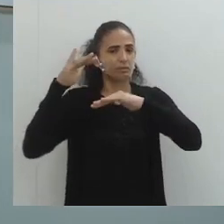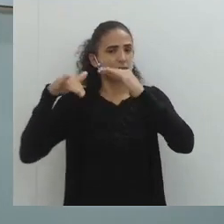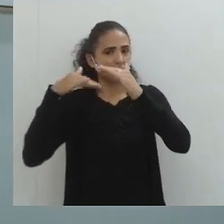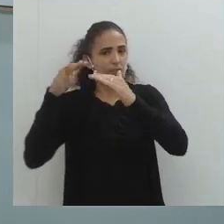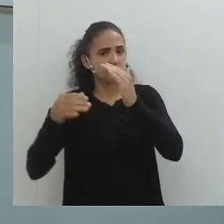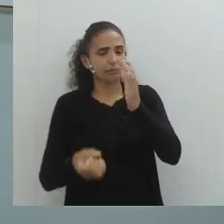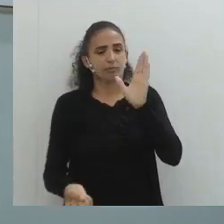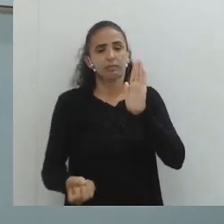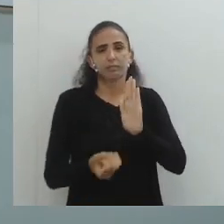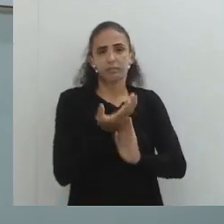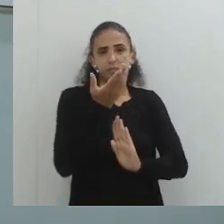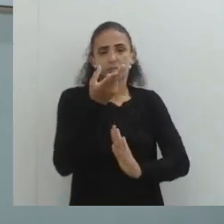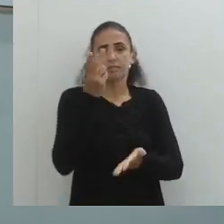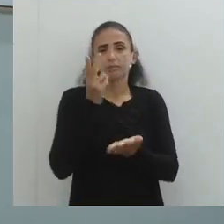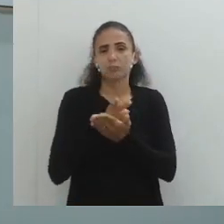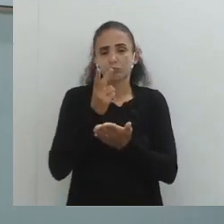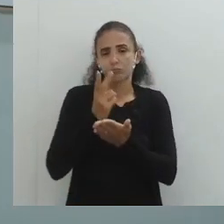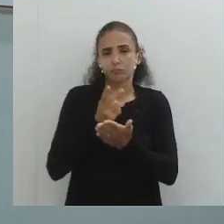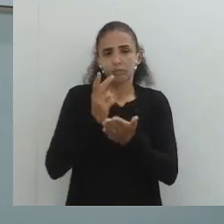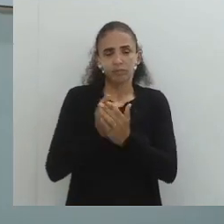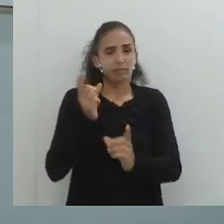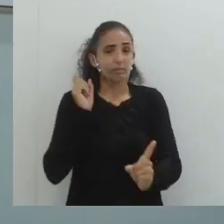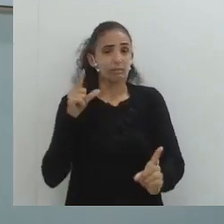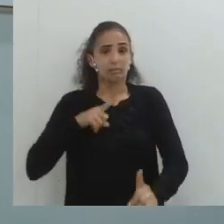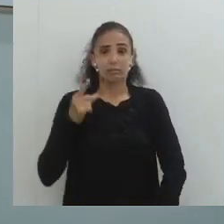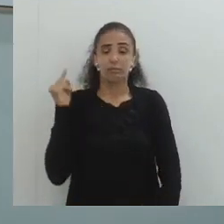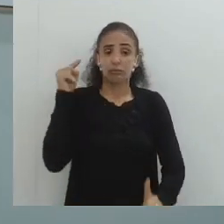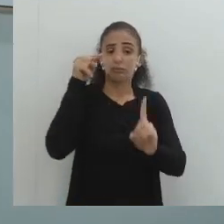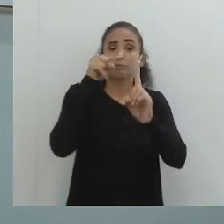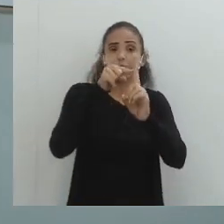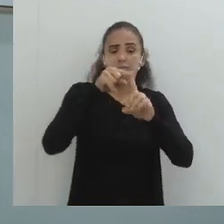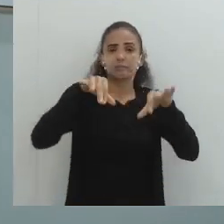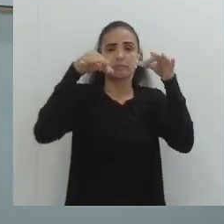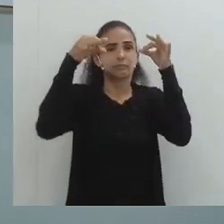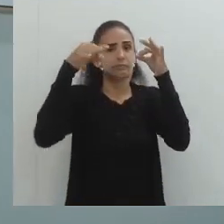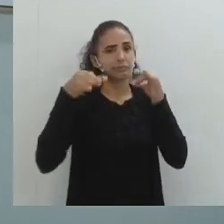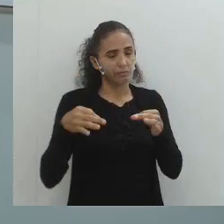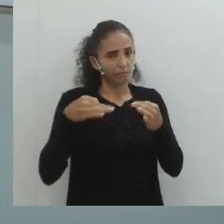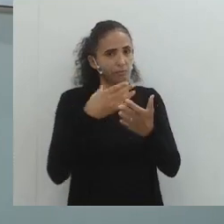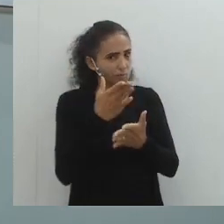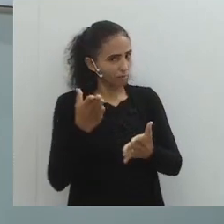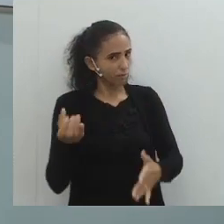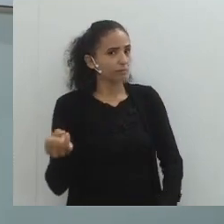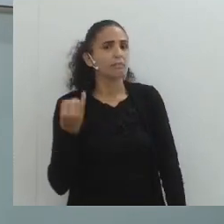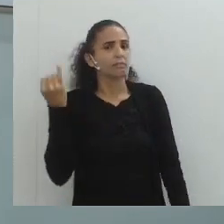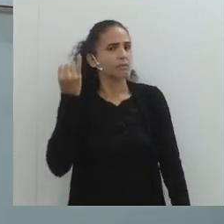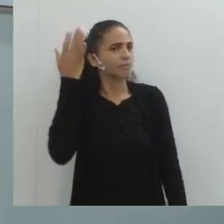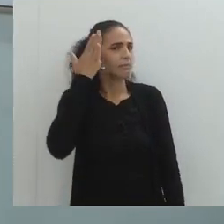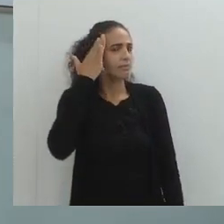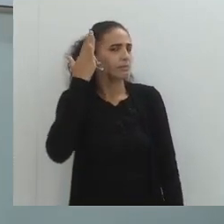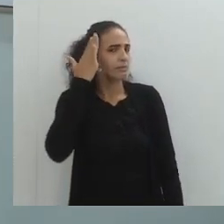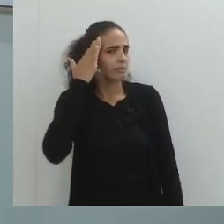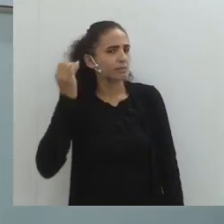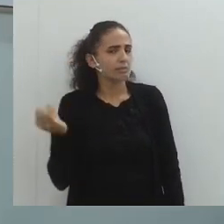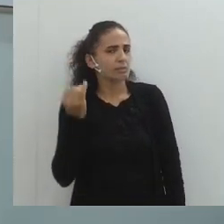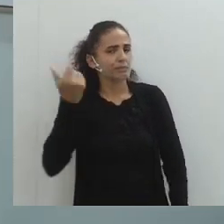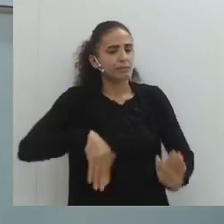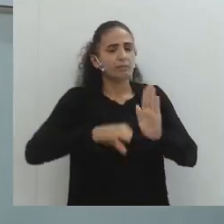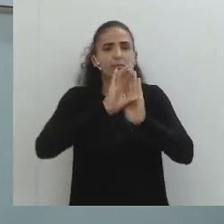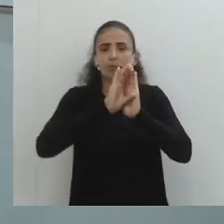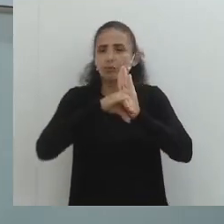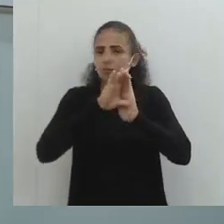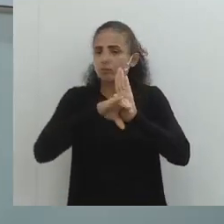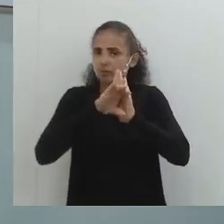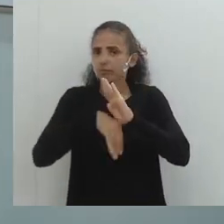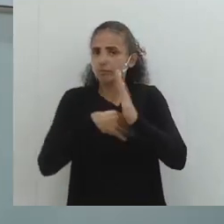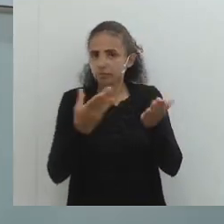e criativo, que tem intenções determinadas. É importantíssimo você saber sobre essa definição